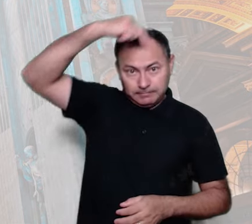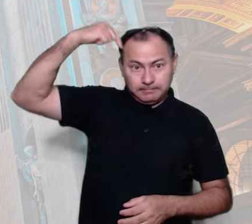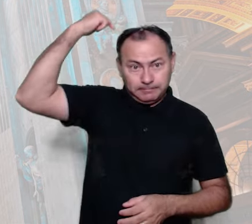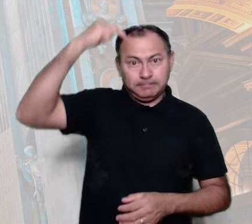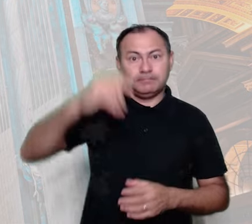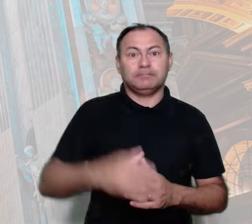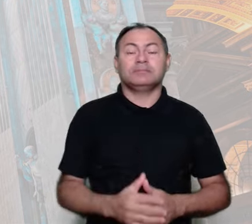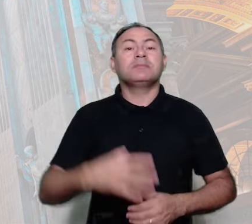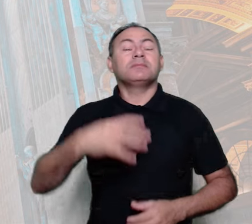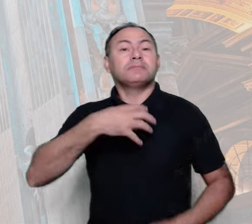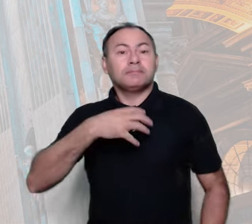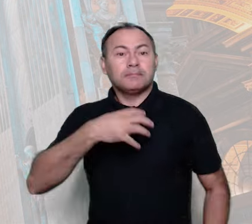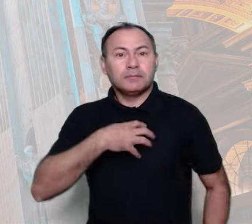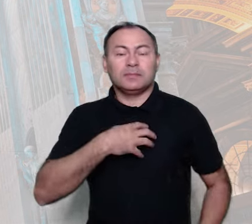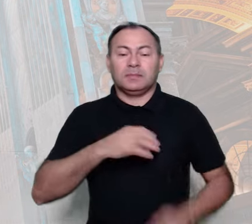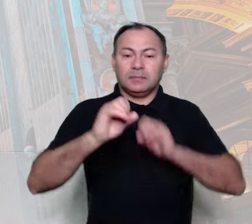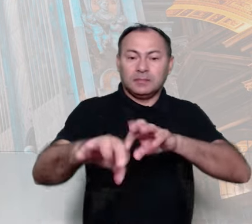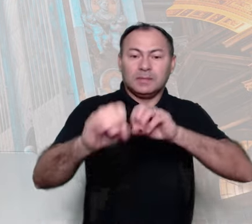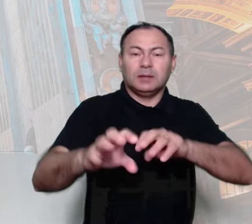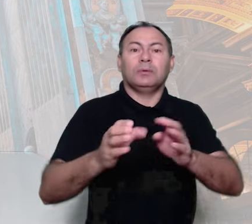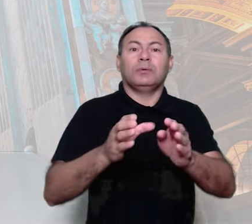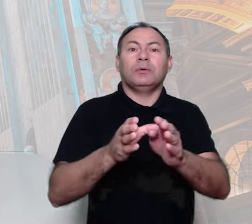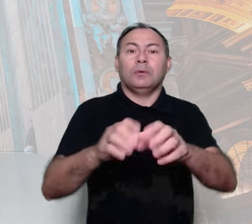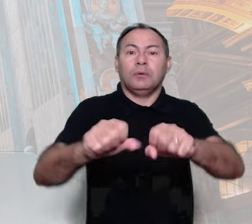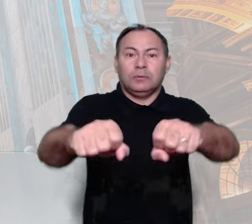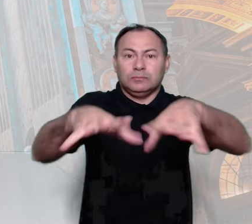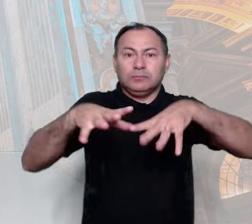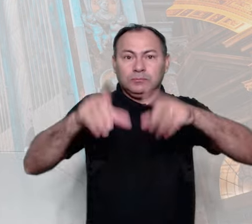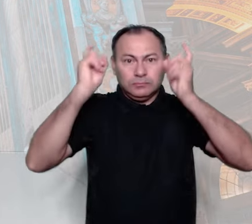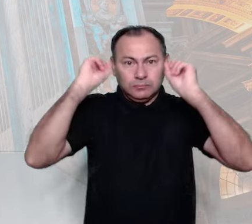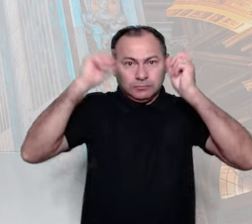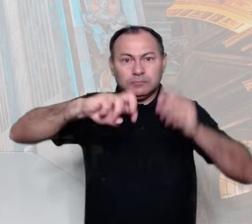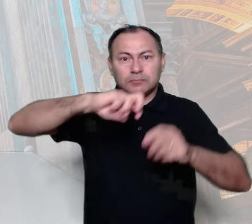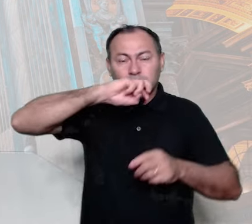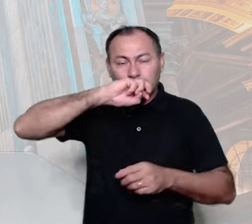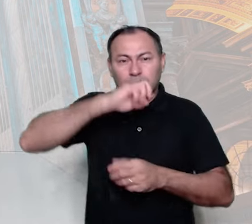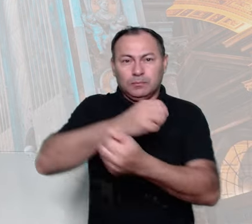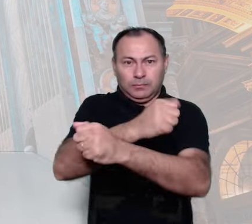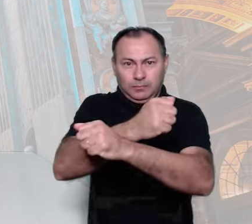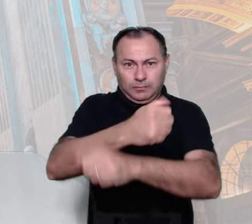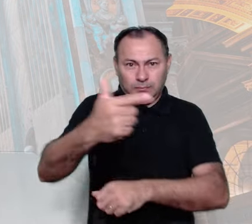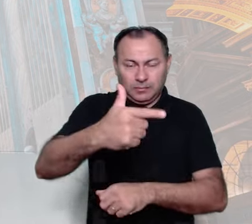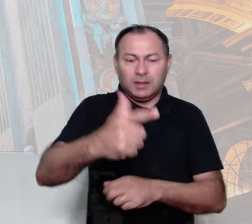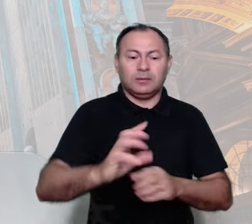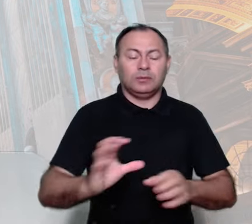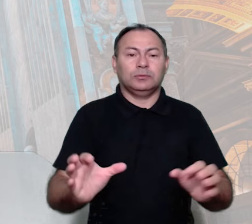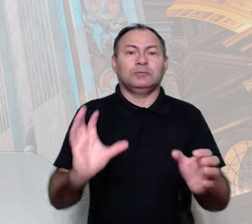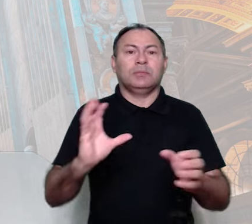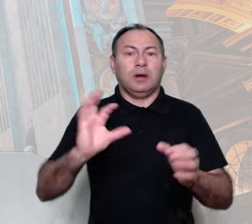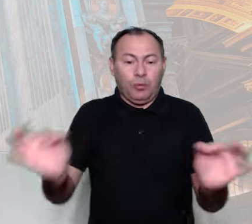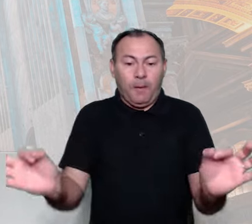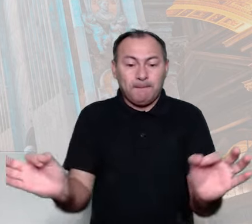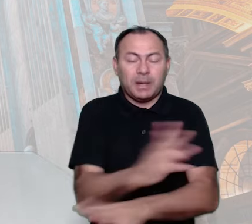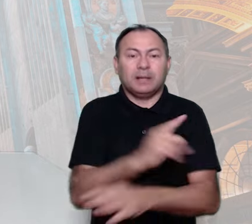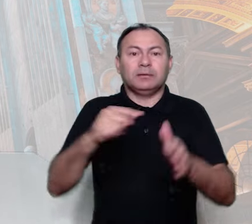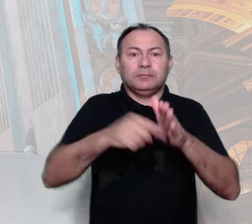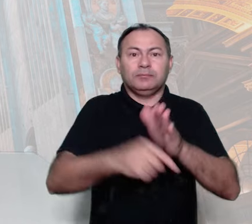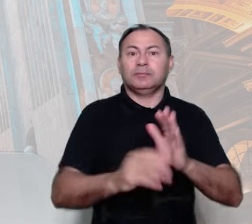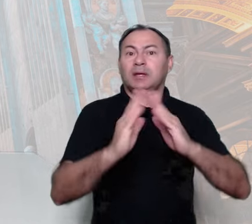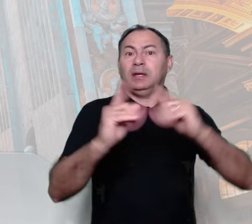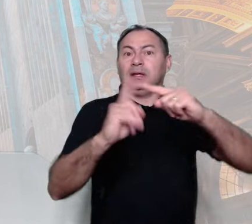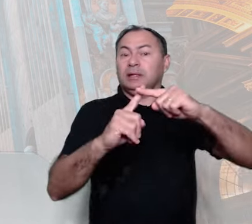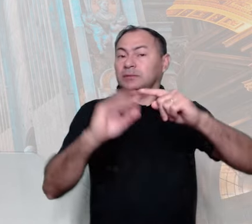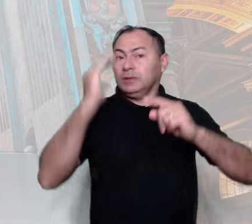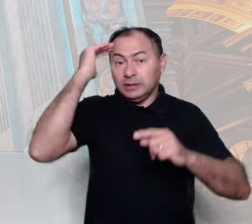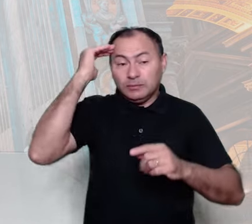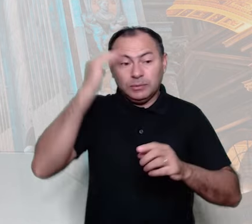Espírito Santo. Desse modo, o ensinamento do Conselho se completa no seu fundamento. Porque a